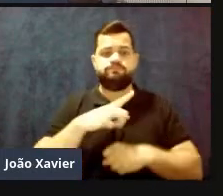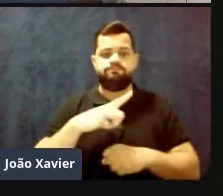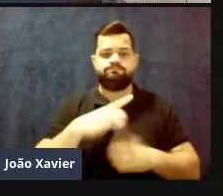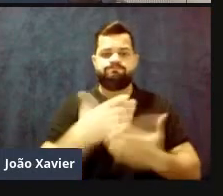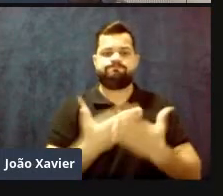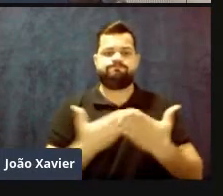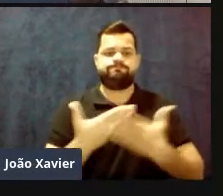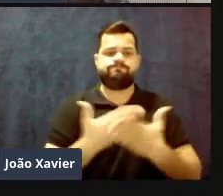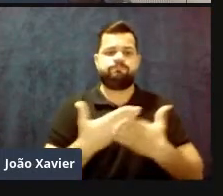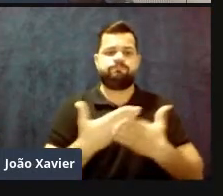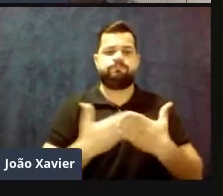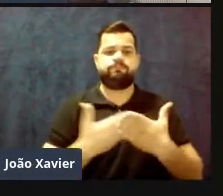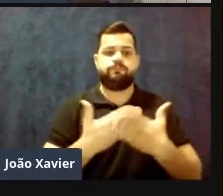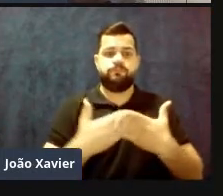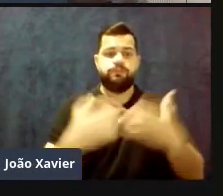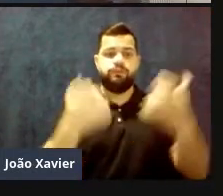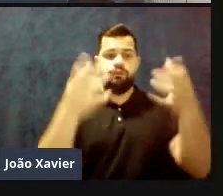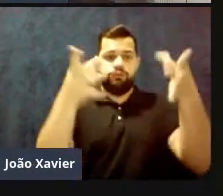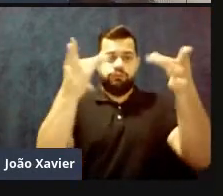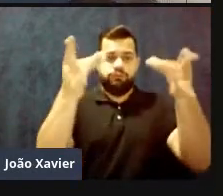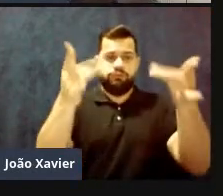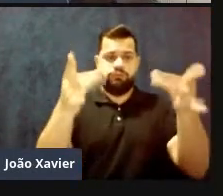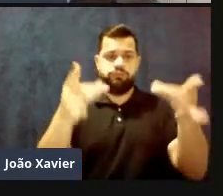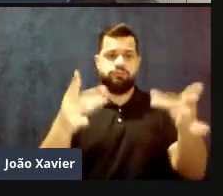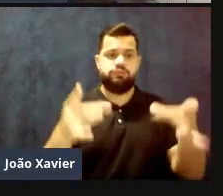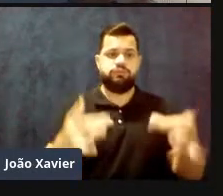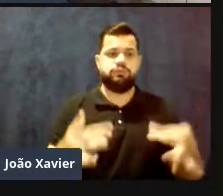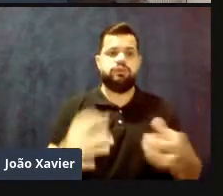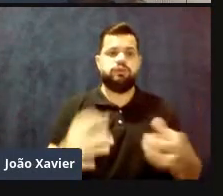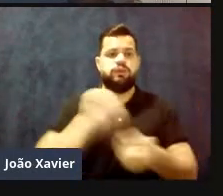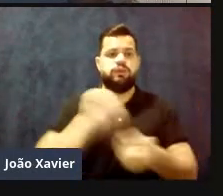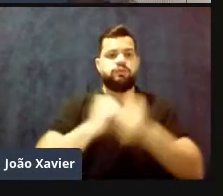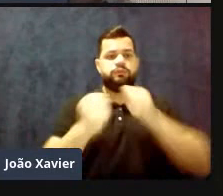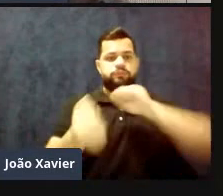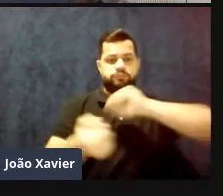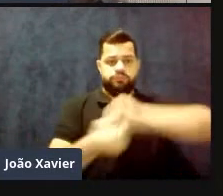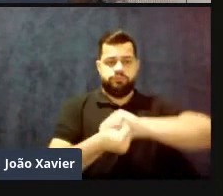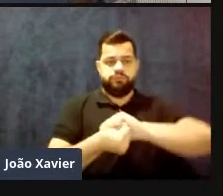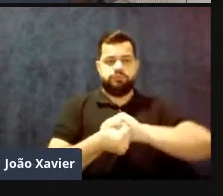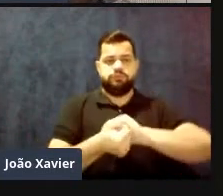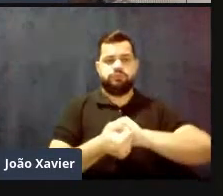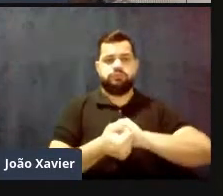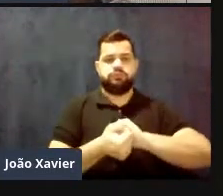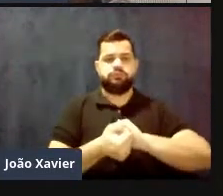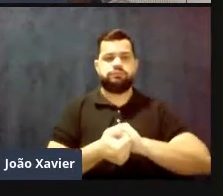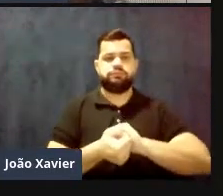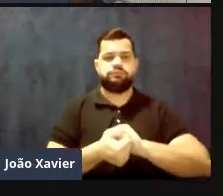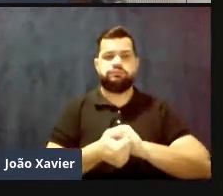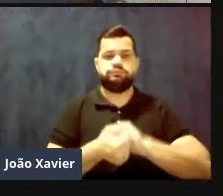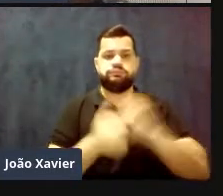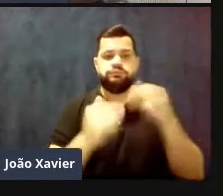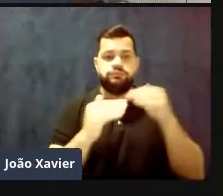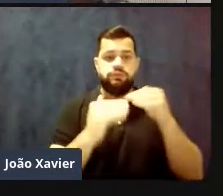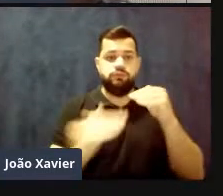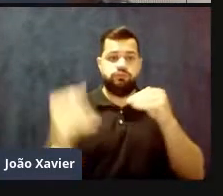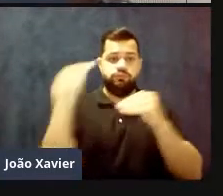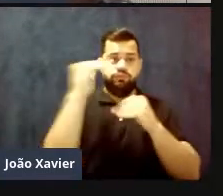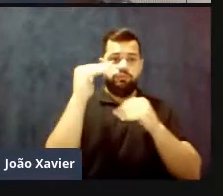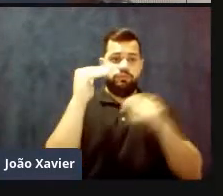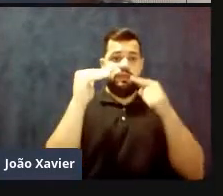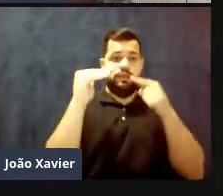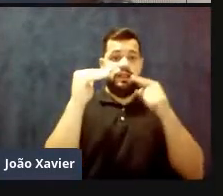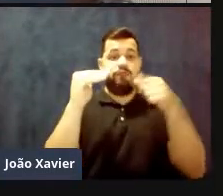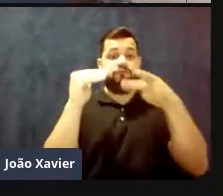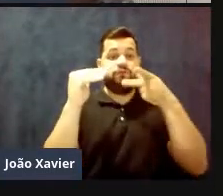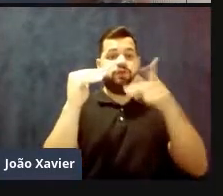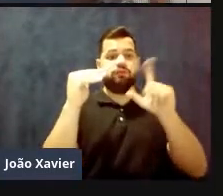conforme detalhamos nas sugestões de mudança de rotina, ainda que 2 linhas acima, a própria Braskem recomendasse que o paciente